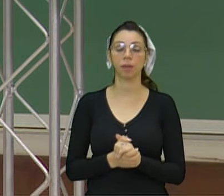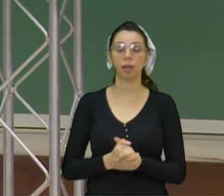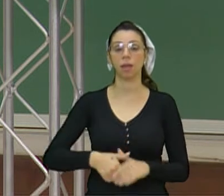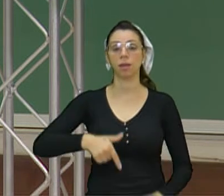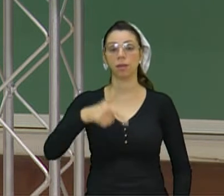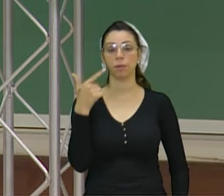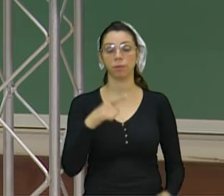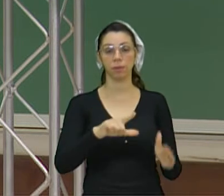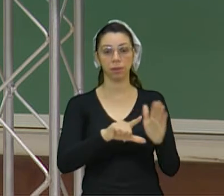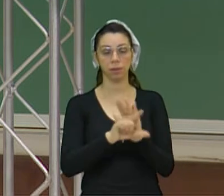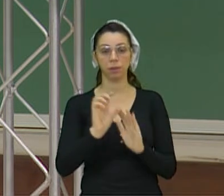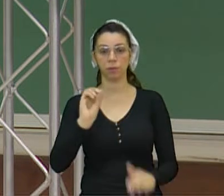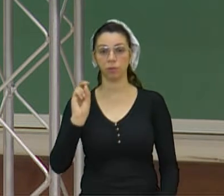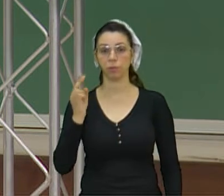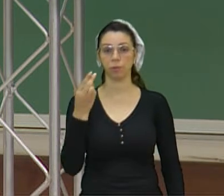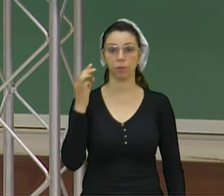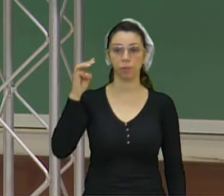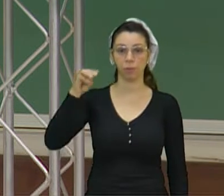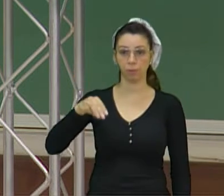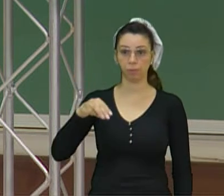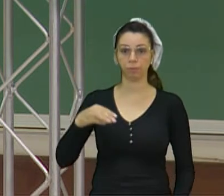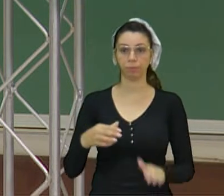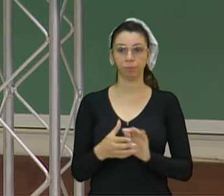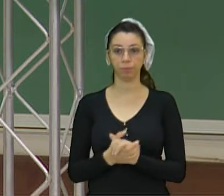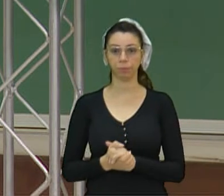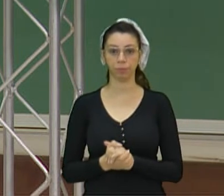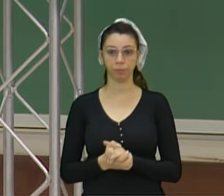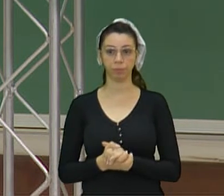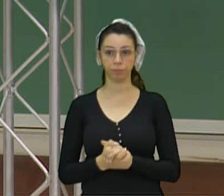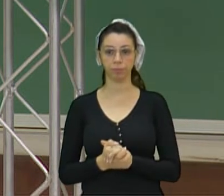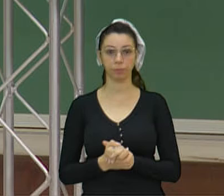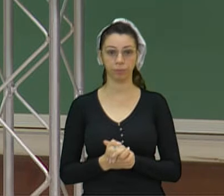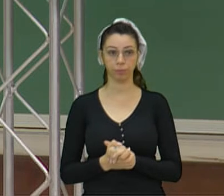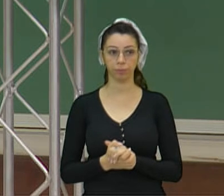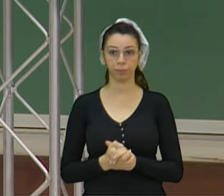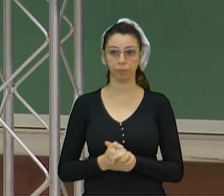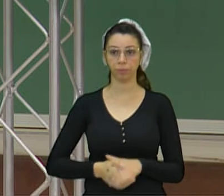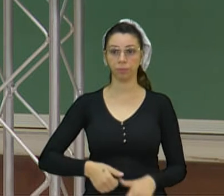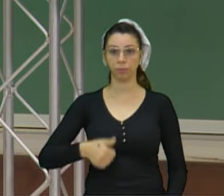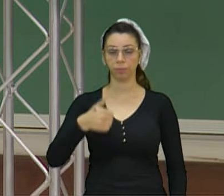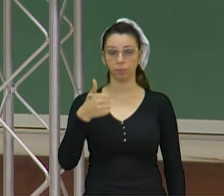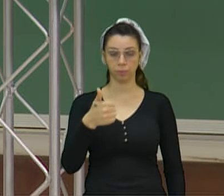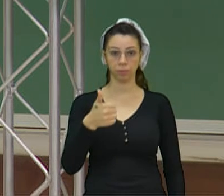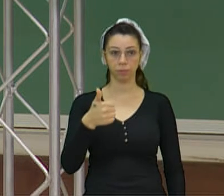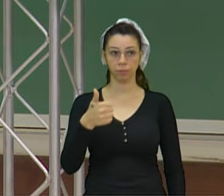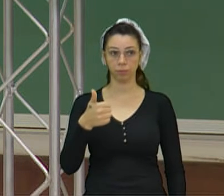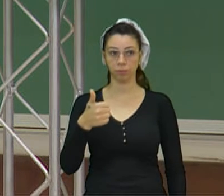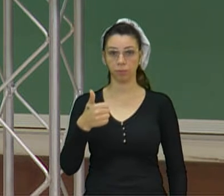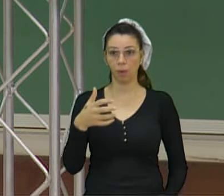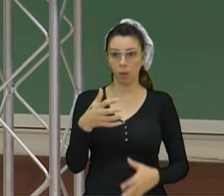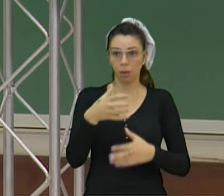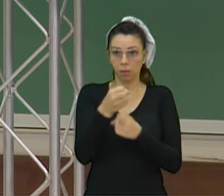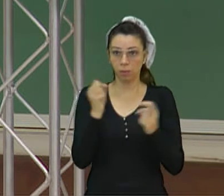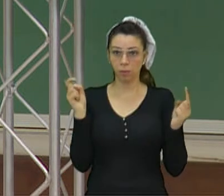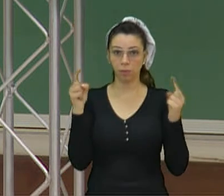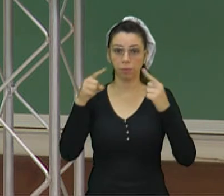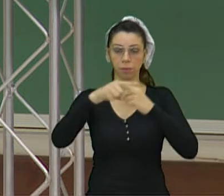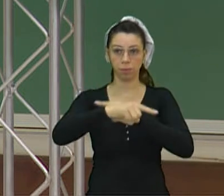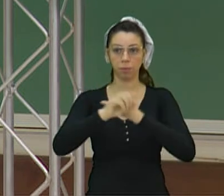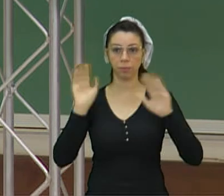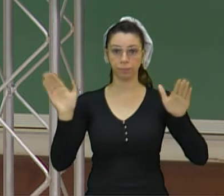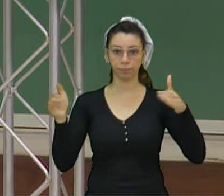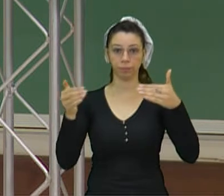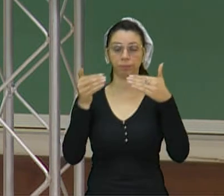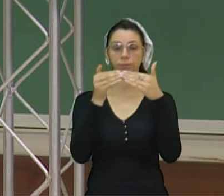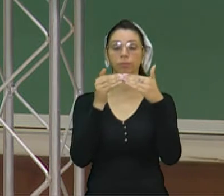Ohm. Segunda lei de Ohm, então, item 1. A resistência é inversamente